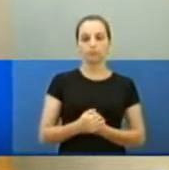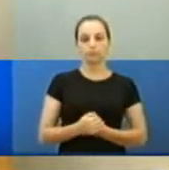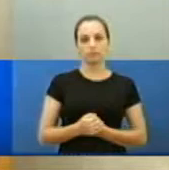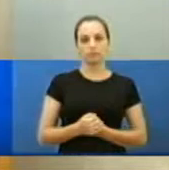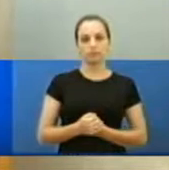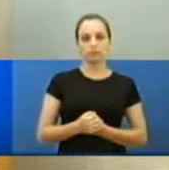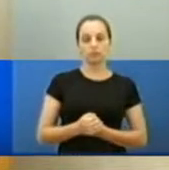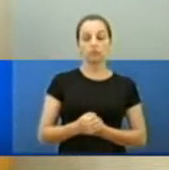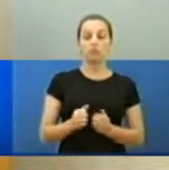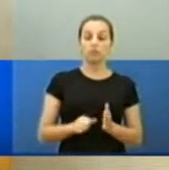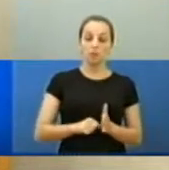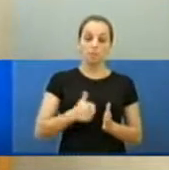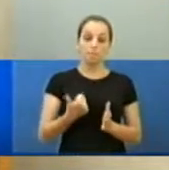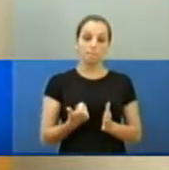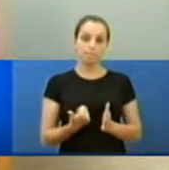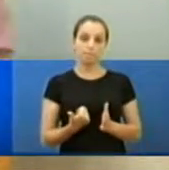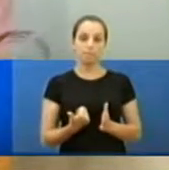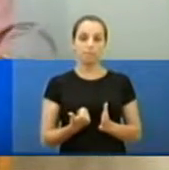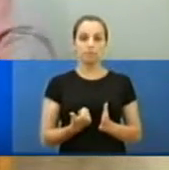Primeiramente, eu quero